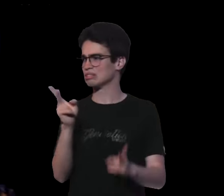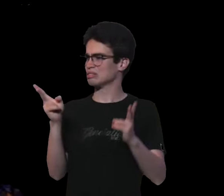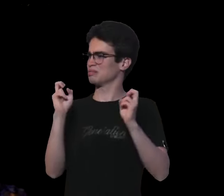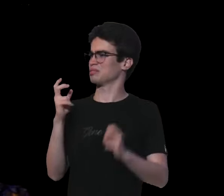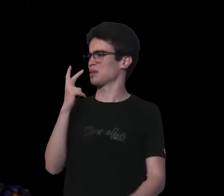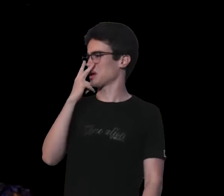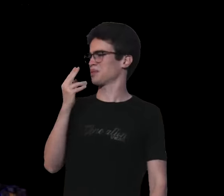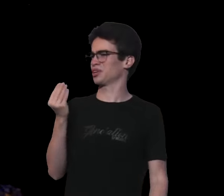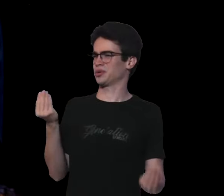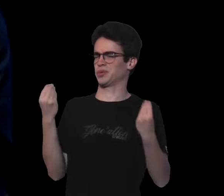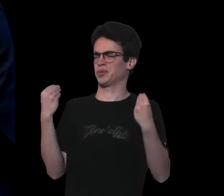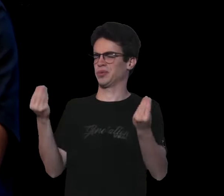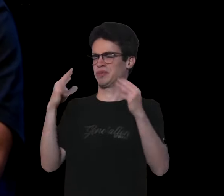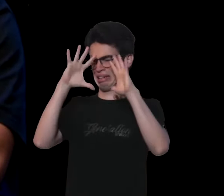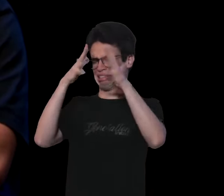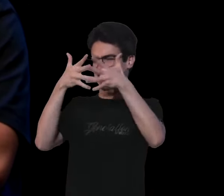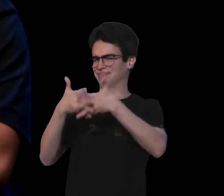doido.